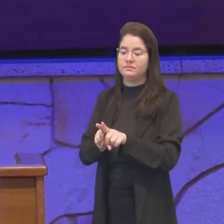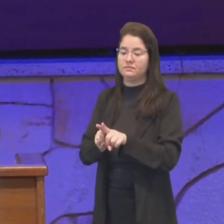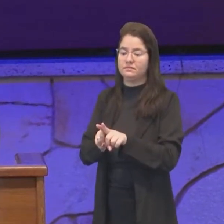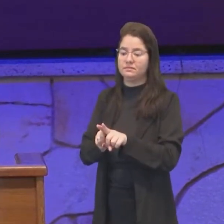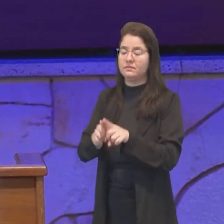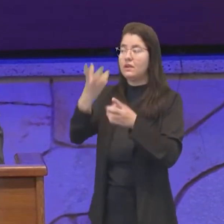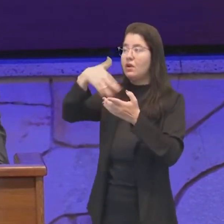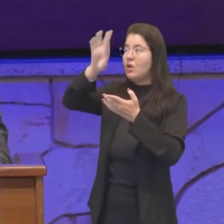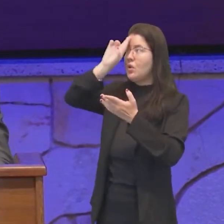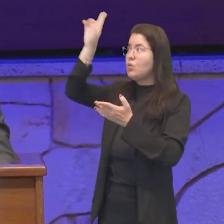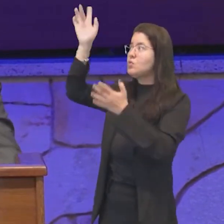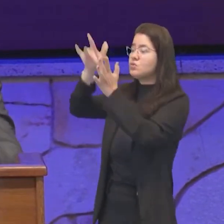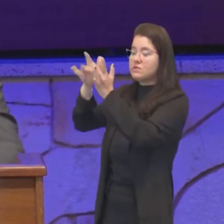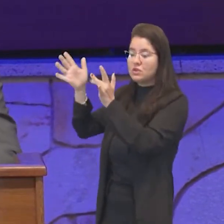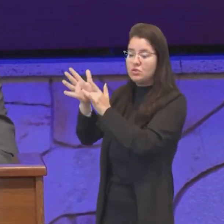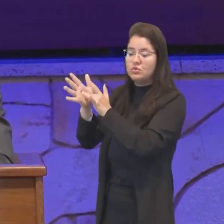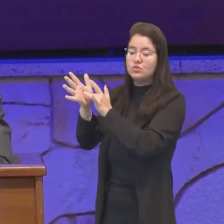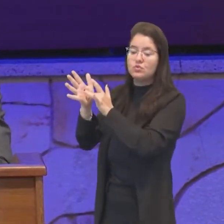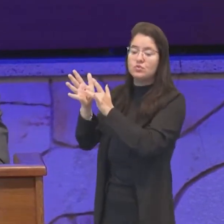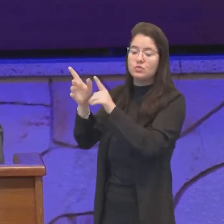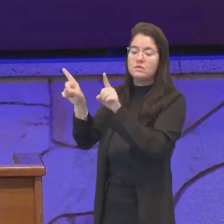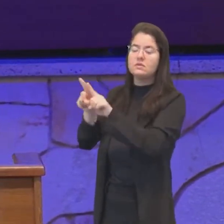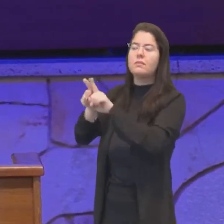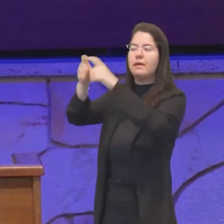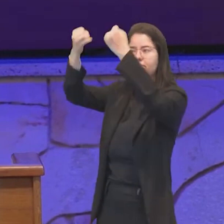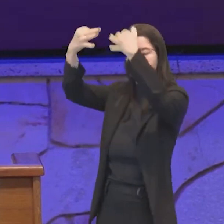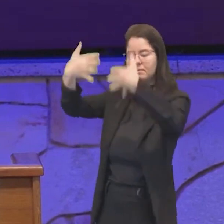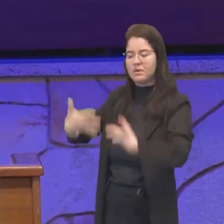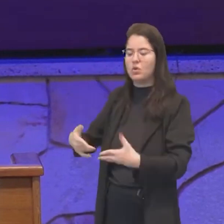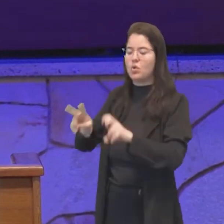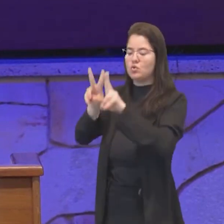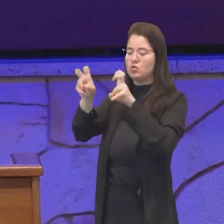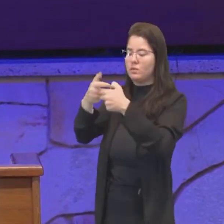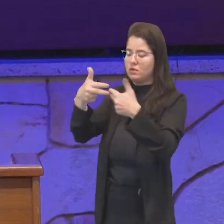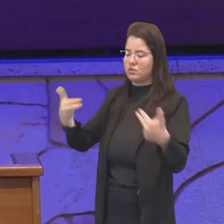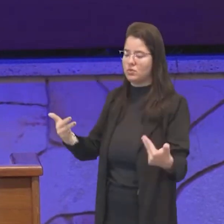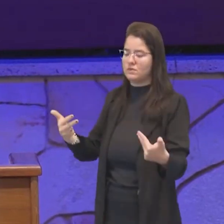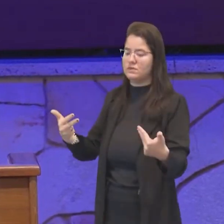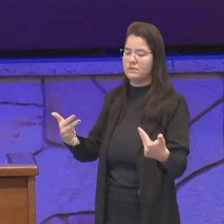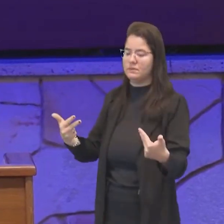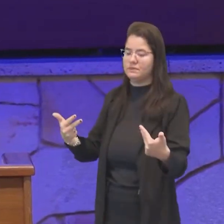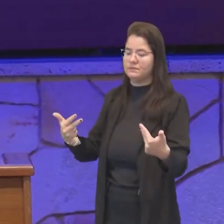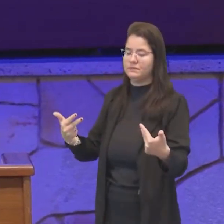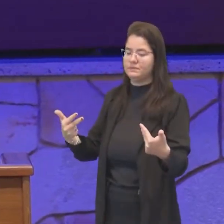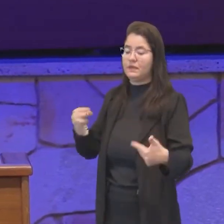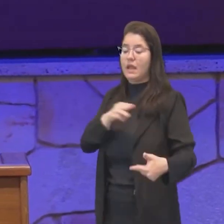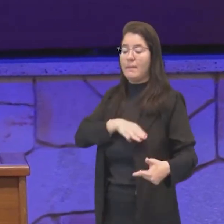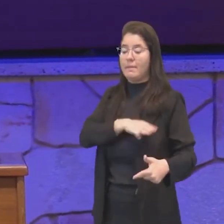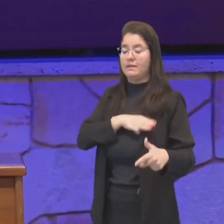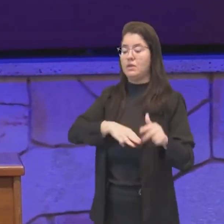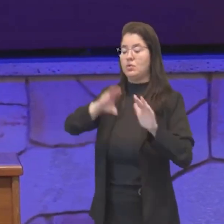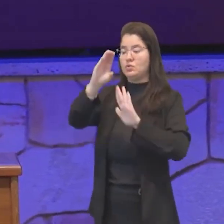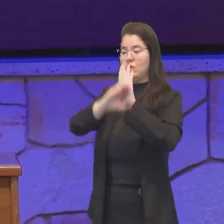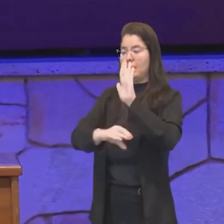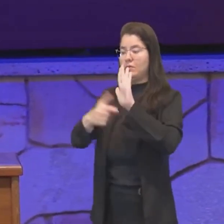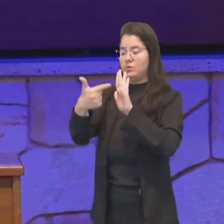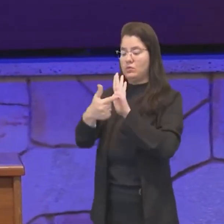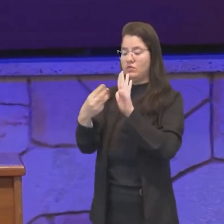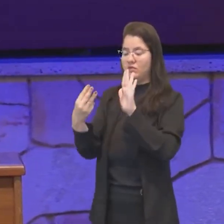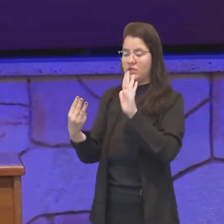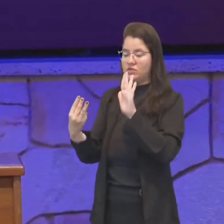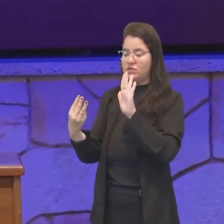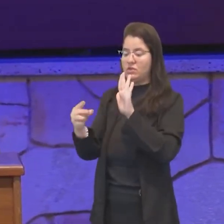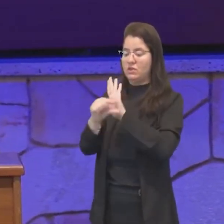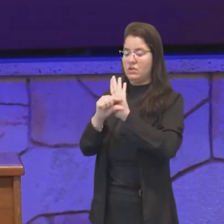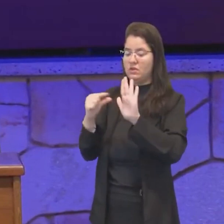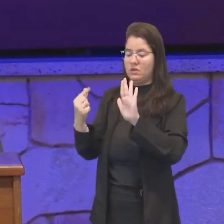O Senhor Jesus também lidou com essas questões. Em Mateus, no capítulo 23, o